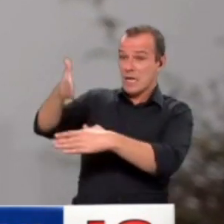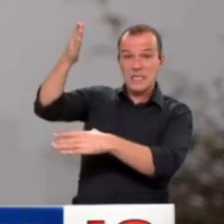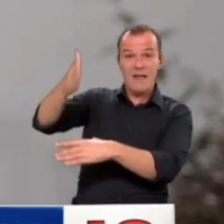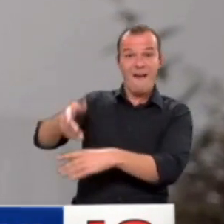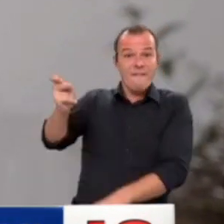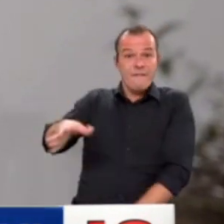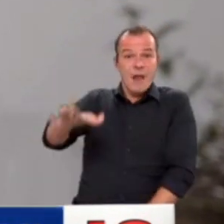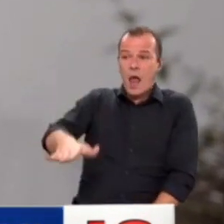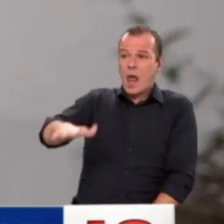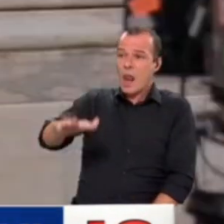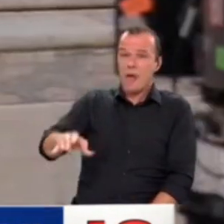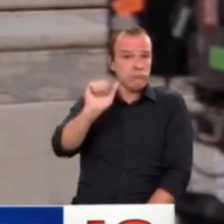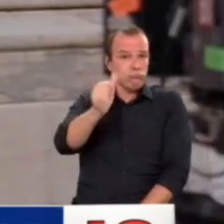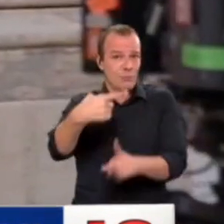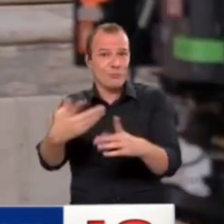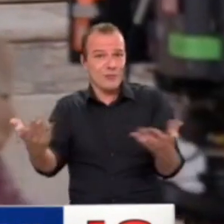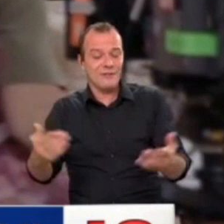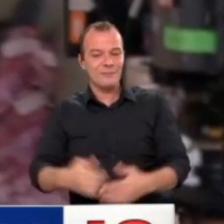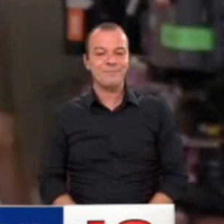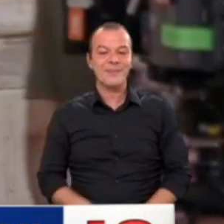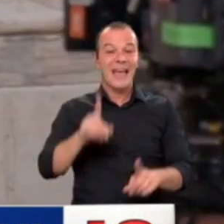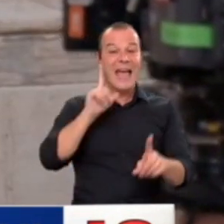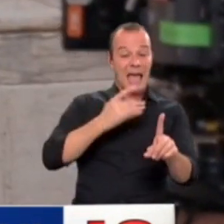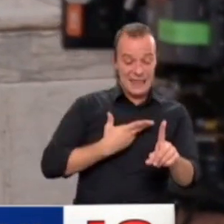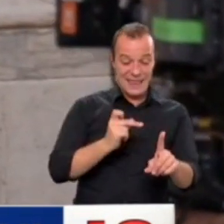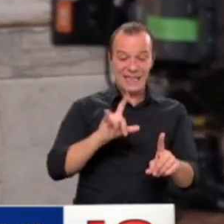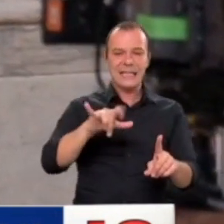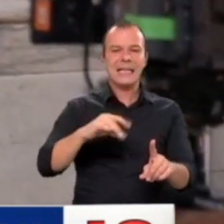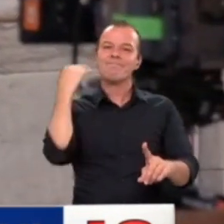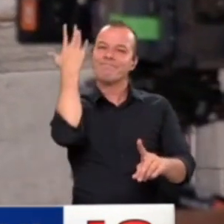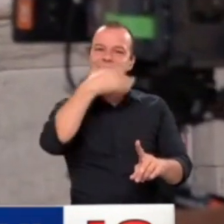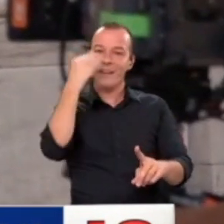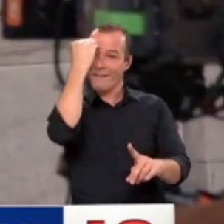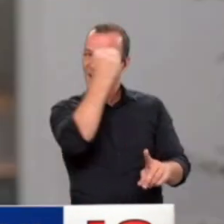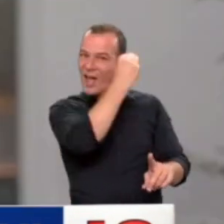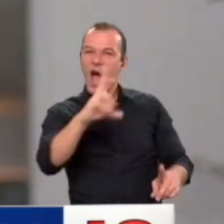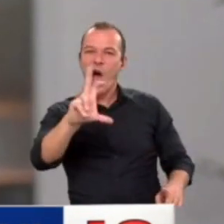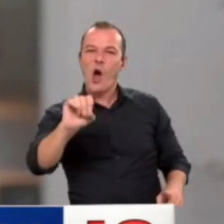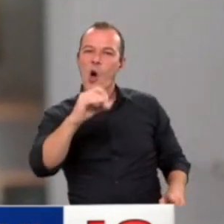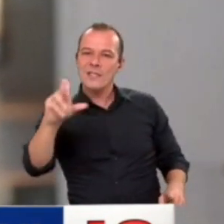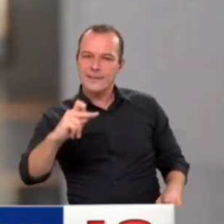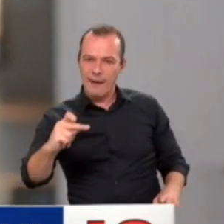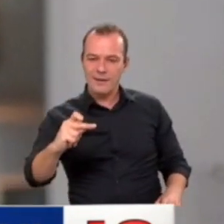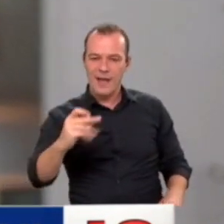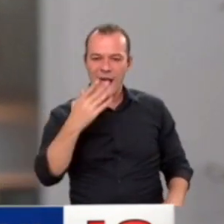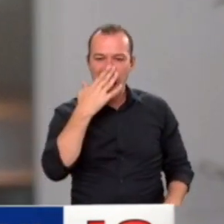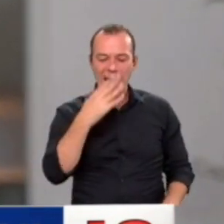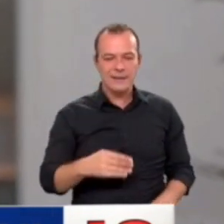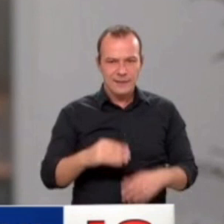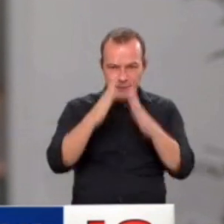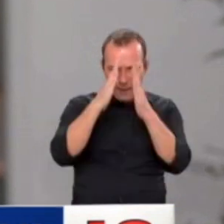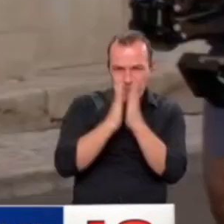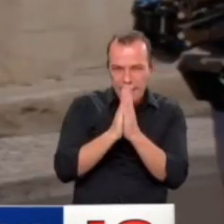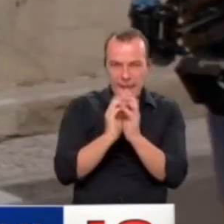Exato. Dá-nos estabilidade, correto. Dalila Carmo é Rosa, uma beata. Esta Rosa é muito beata, mas muito atrevida.